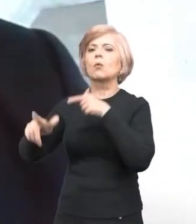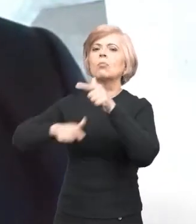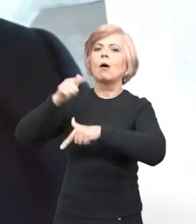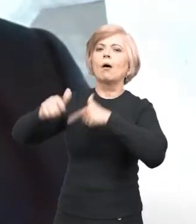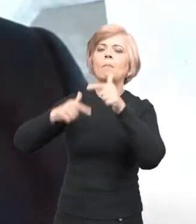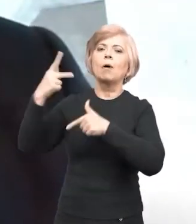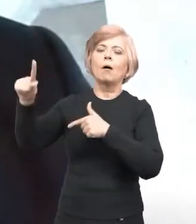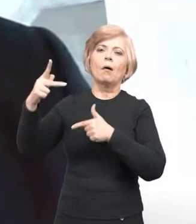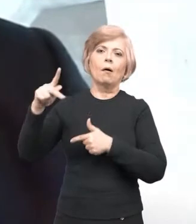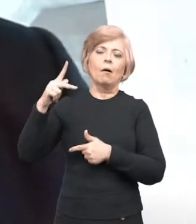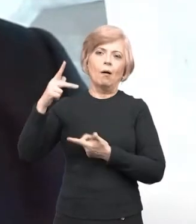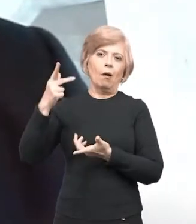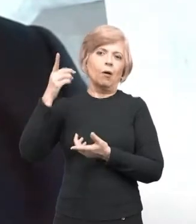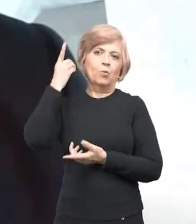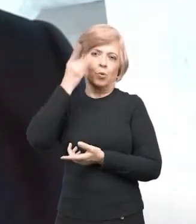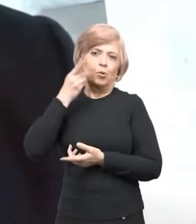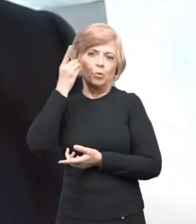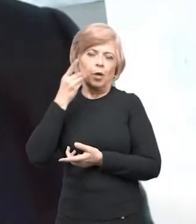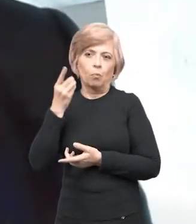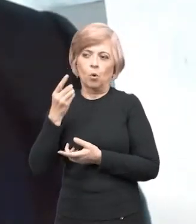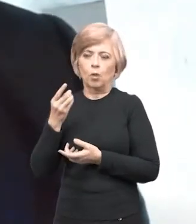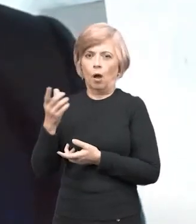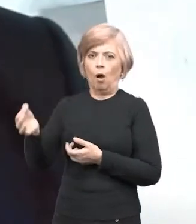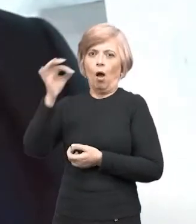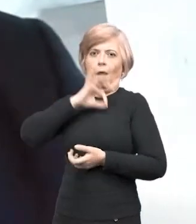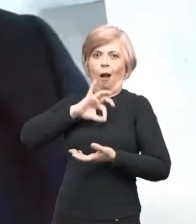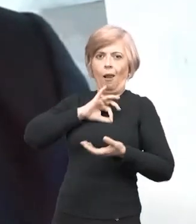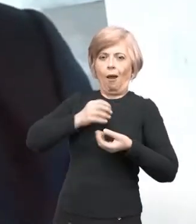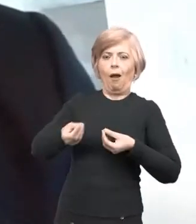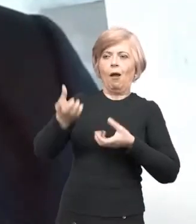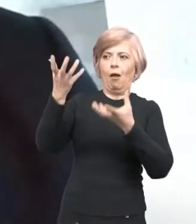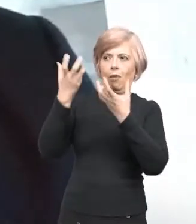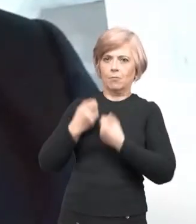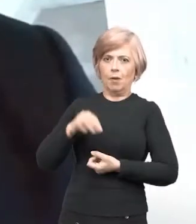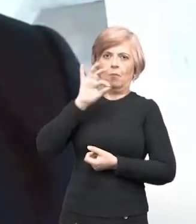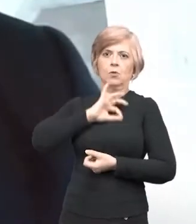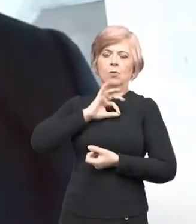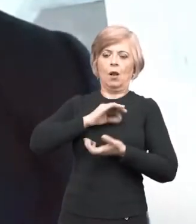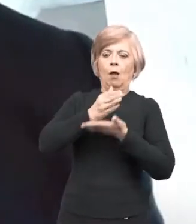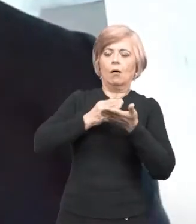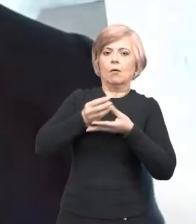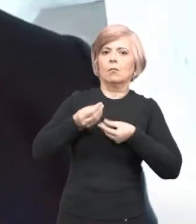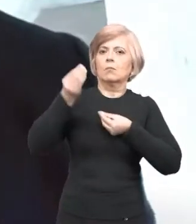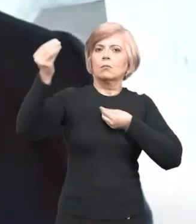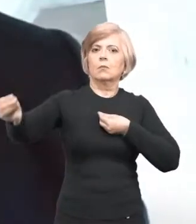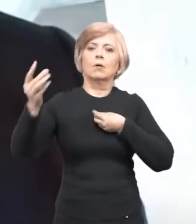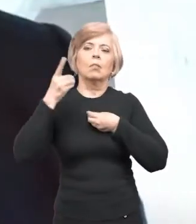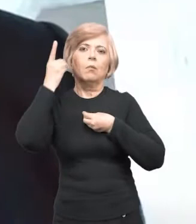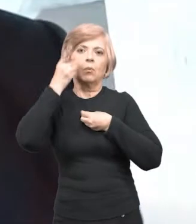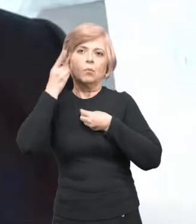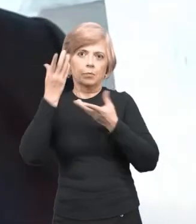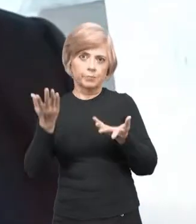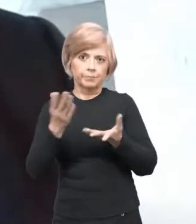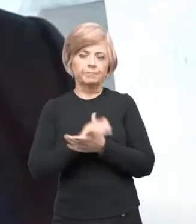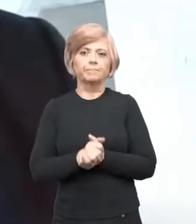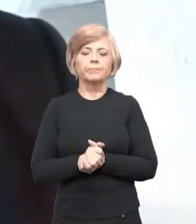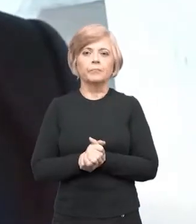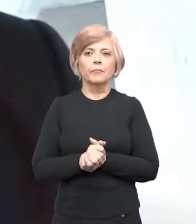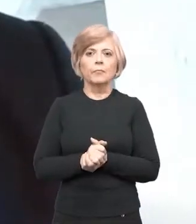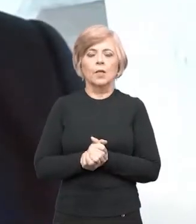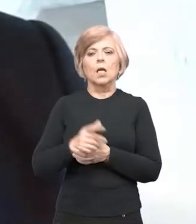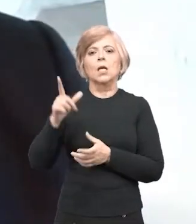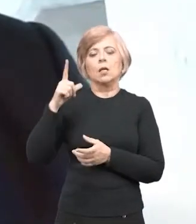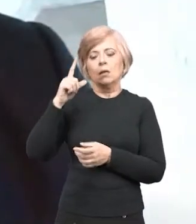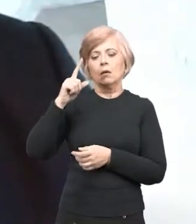possivelmente devolvendo parte dos seus salários, né, para os deputados que comandavam